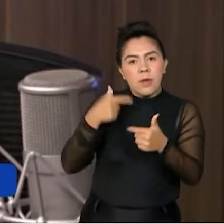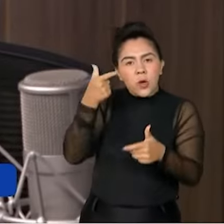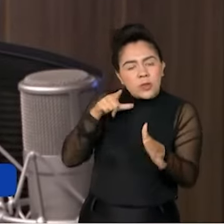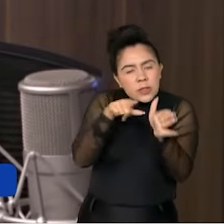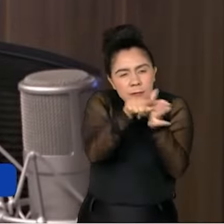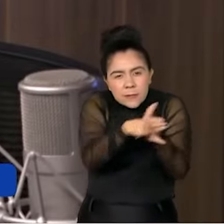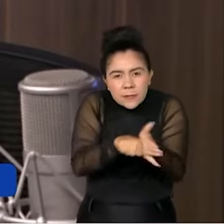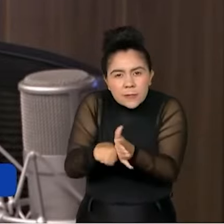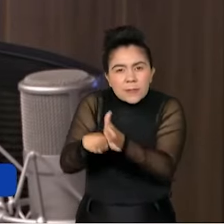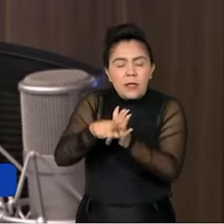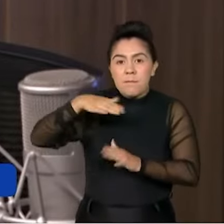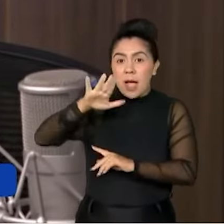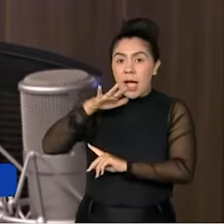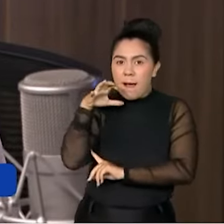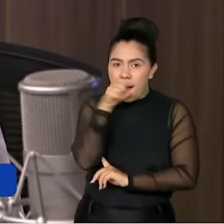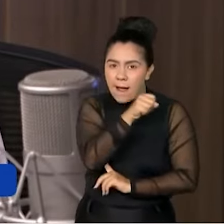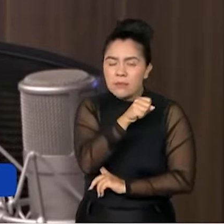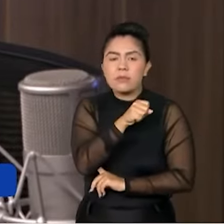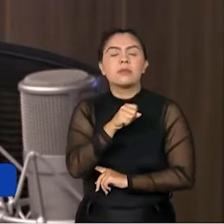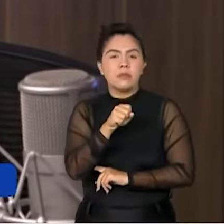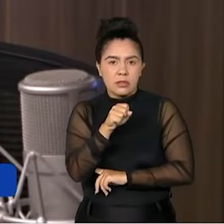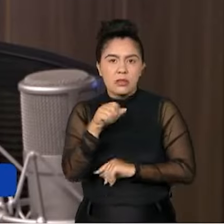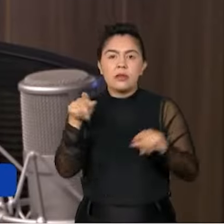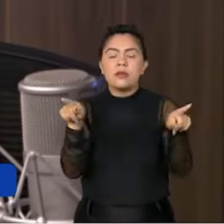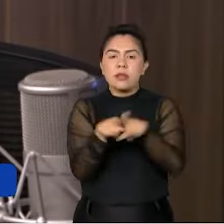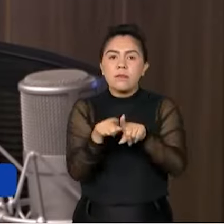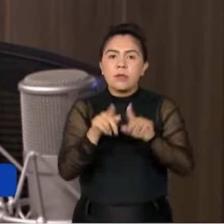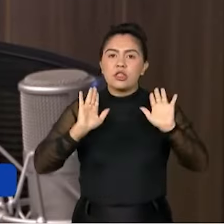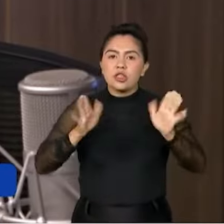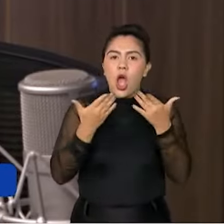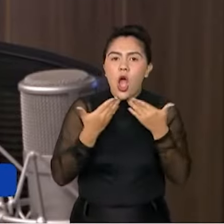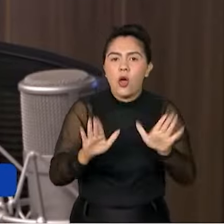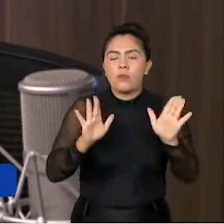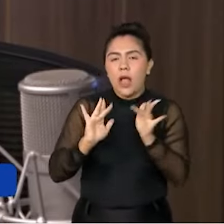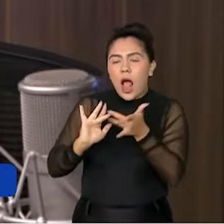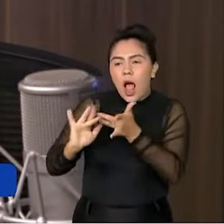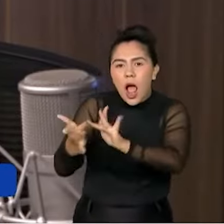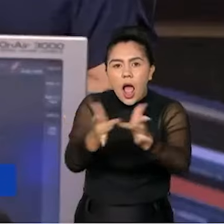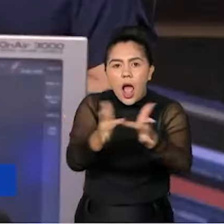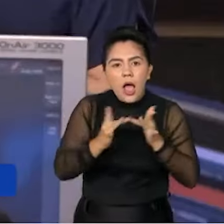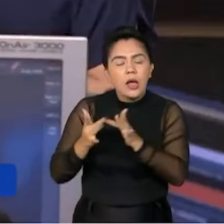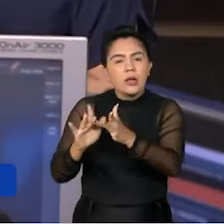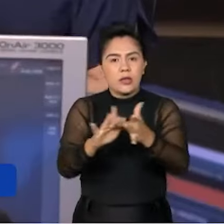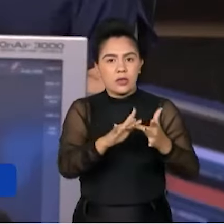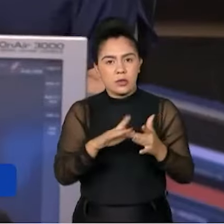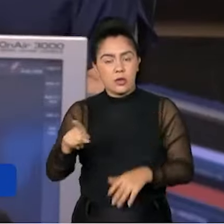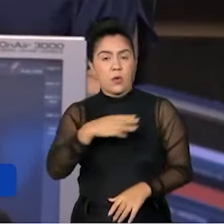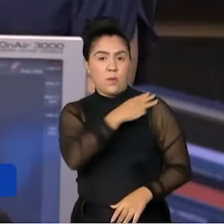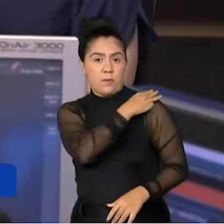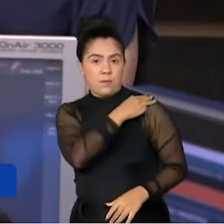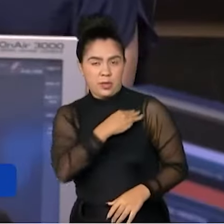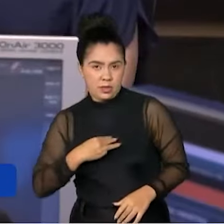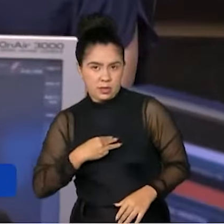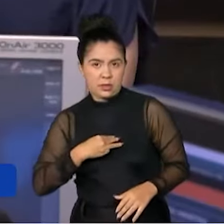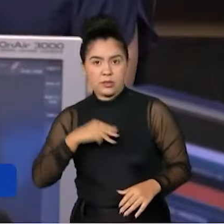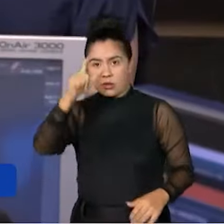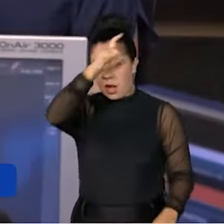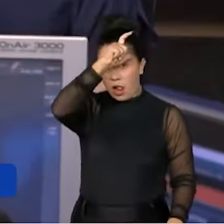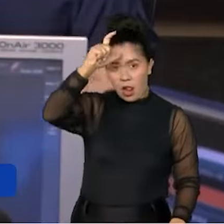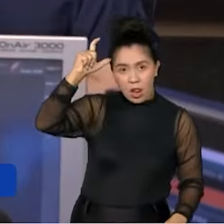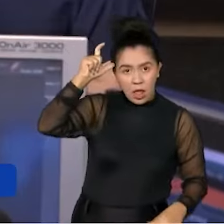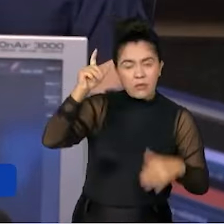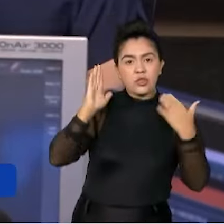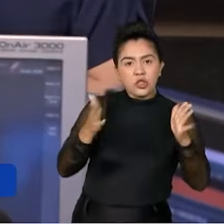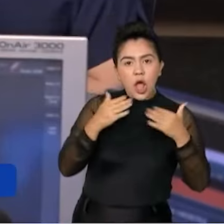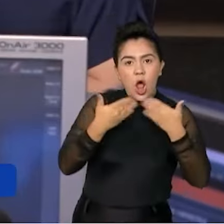mais velocidade e temos aí toda uma articulação que vem sendo feita pelo ministro Lewandowski. Uma coisa importante é o trabalho